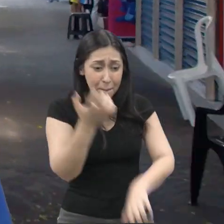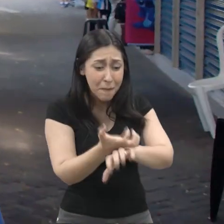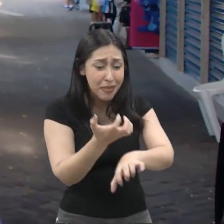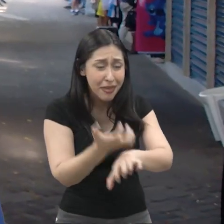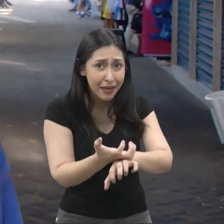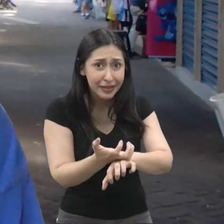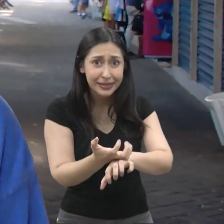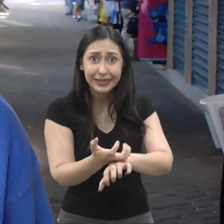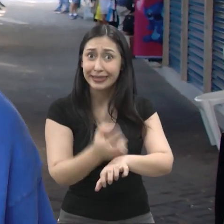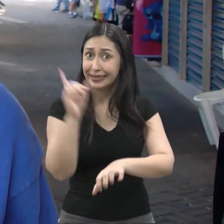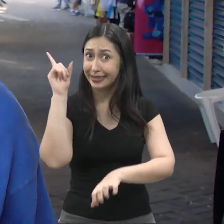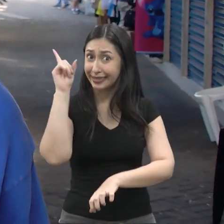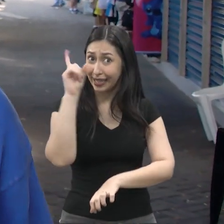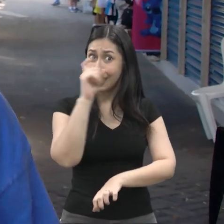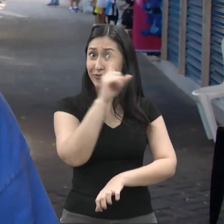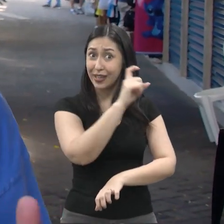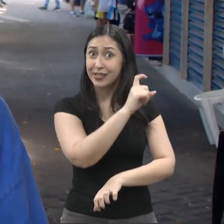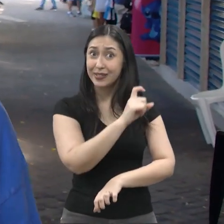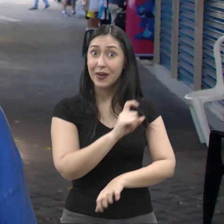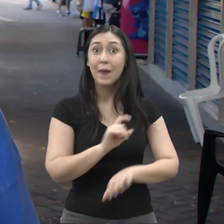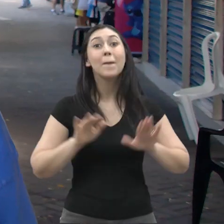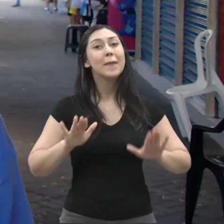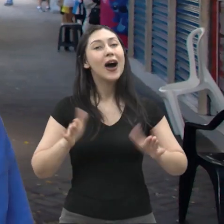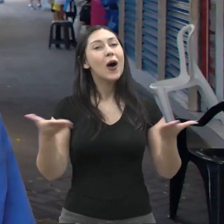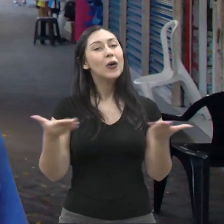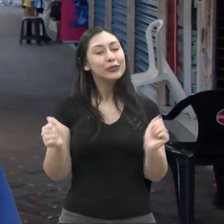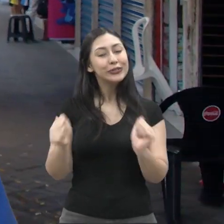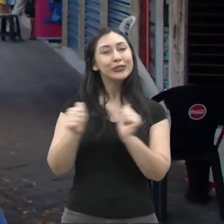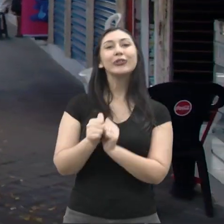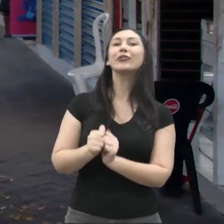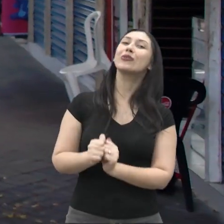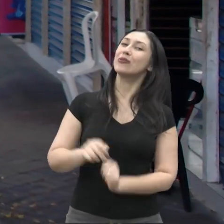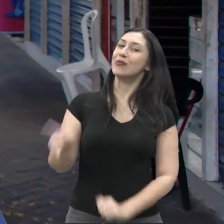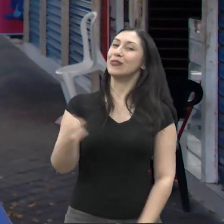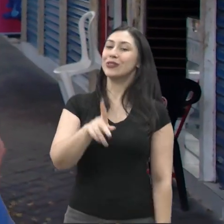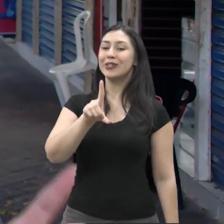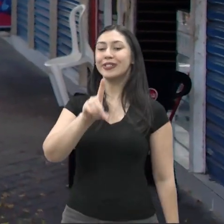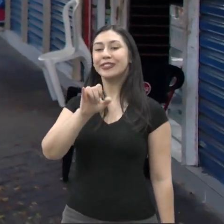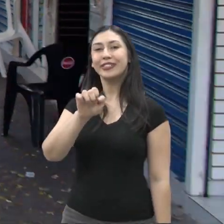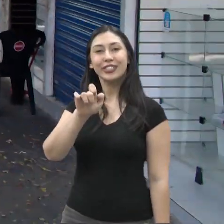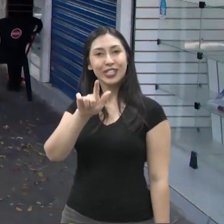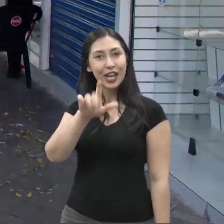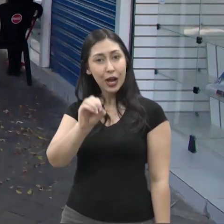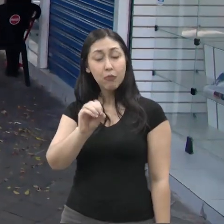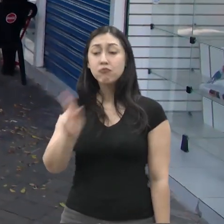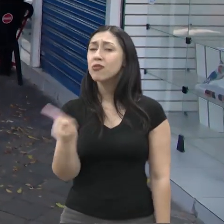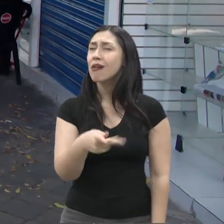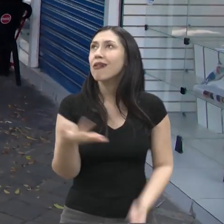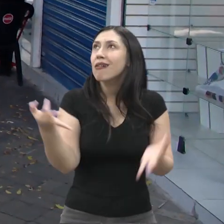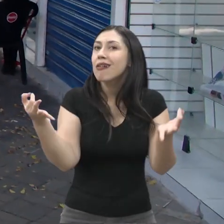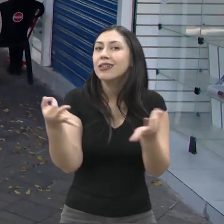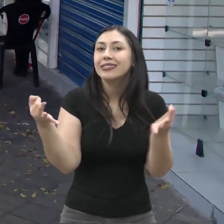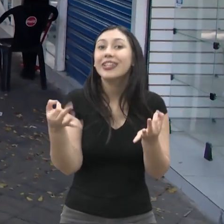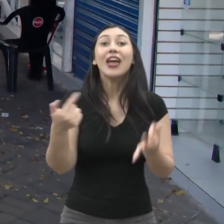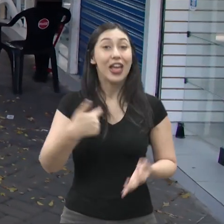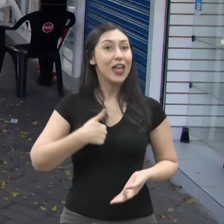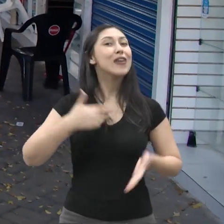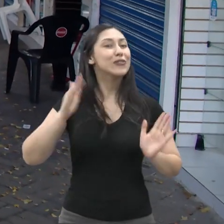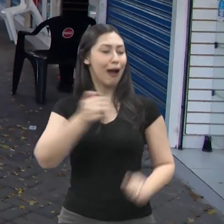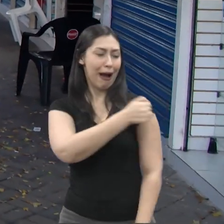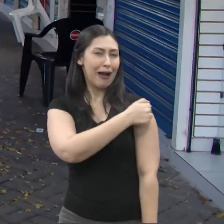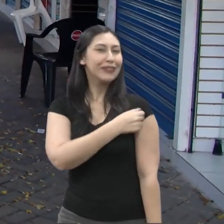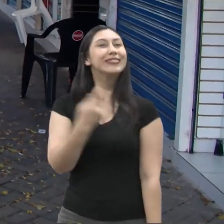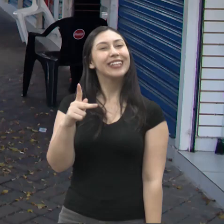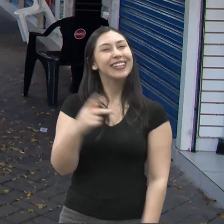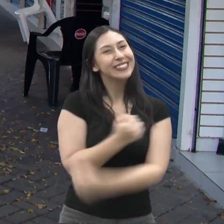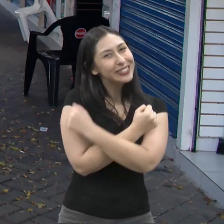matéria preferida da galera daqui da cidade. Ainda bem que a gente está com a companhia do professor Diego Garcia, um excelentíssimo professor, tive a honra de ter aula